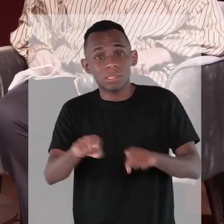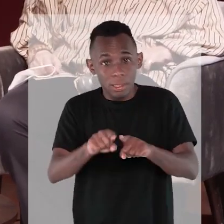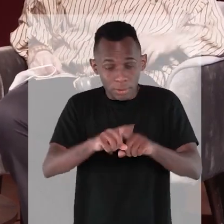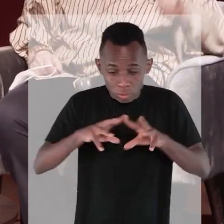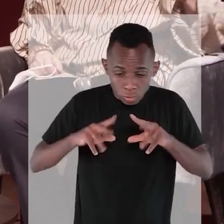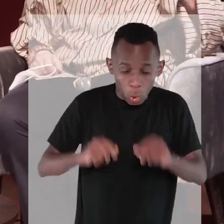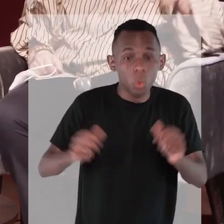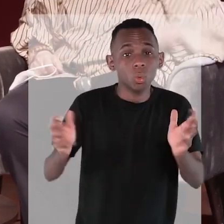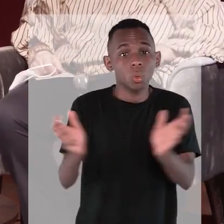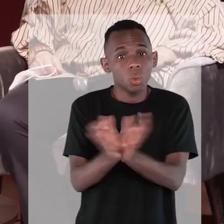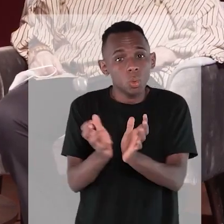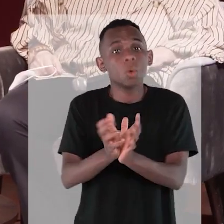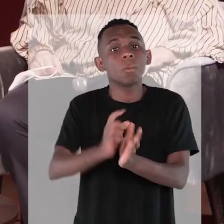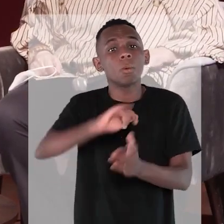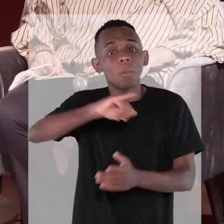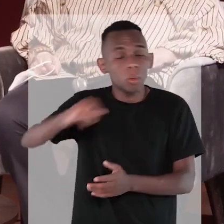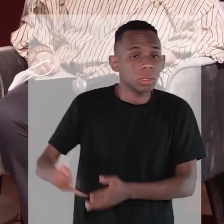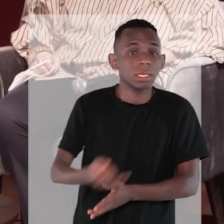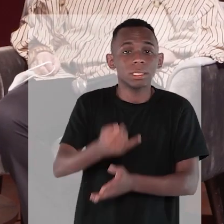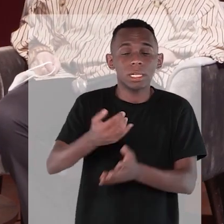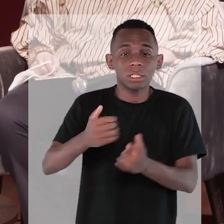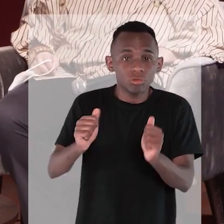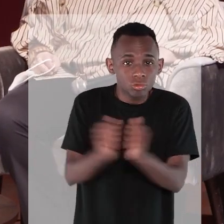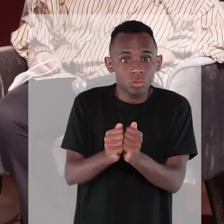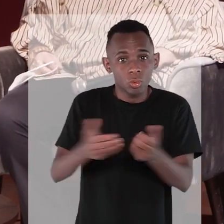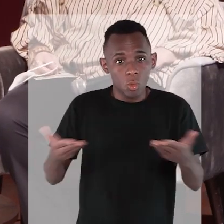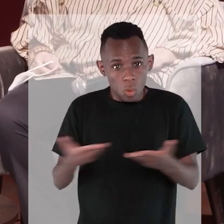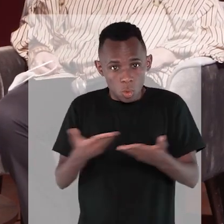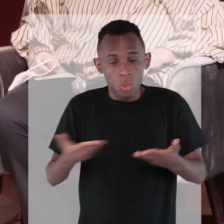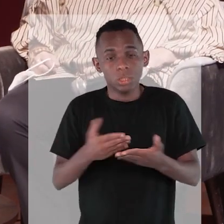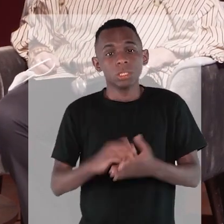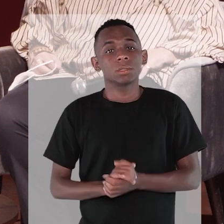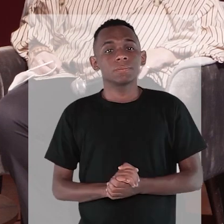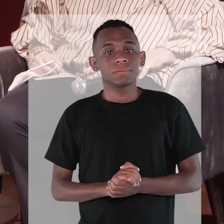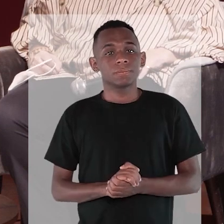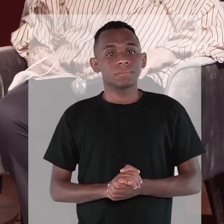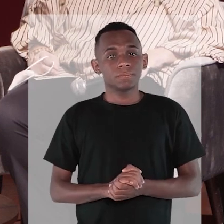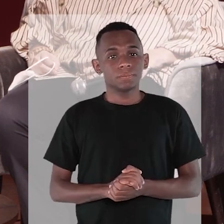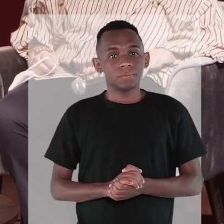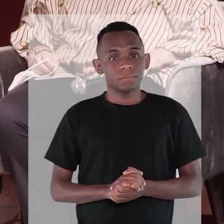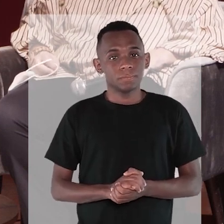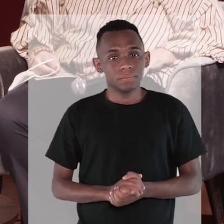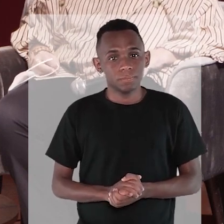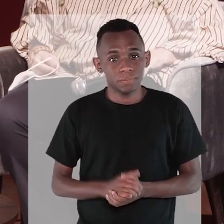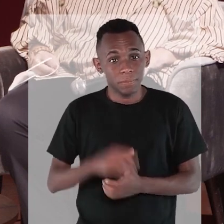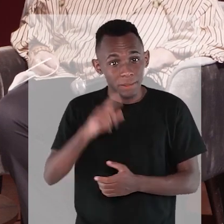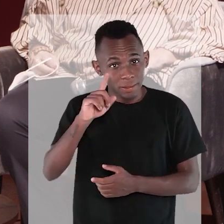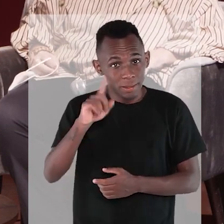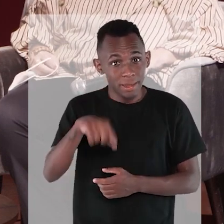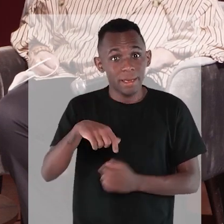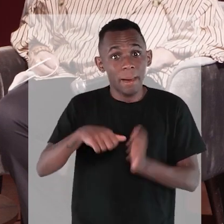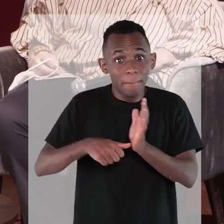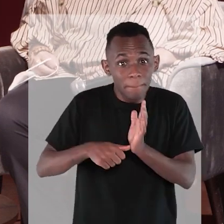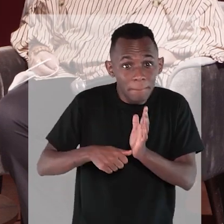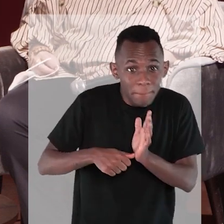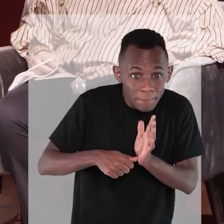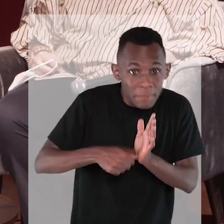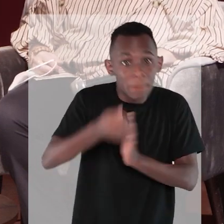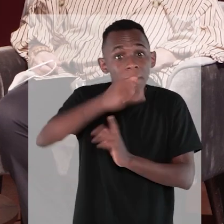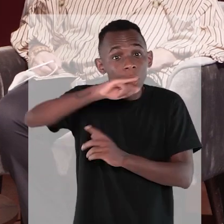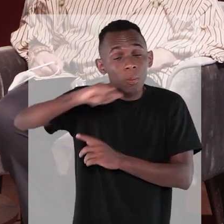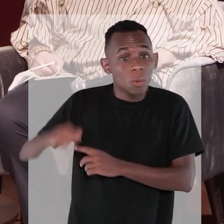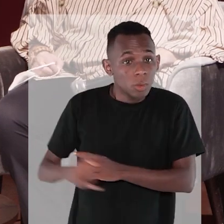nos reuniu aqui, porque justamente essa é a primeira vez que esses autores se encontram